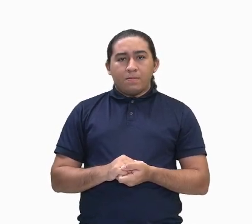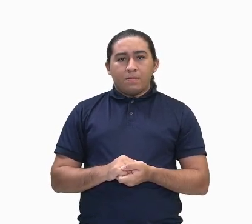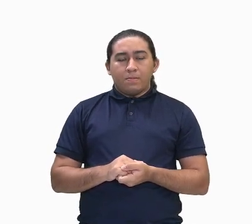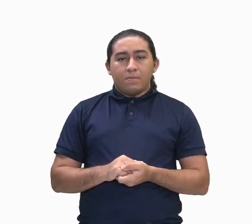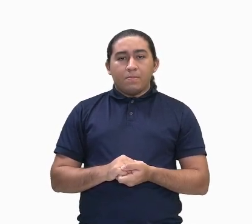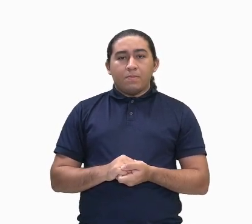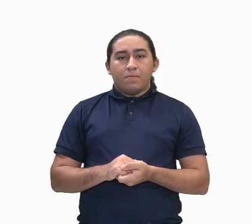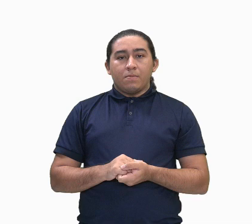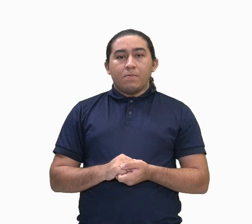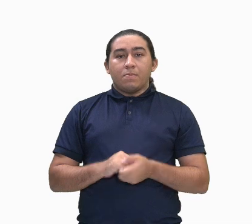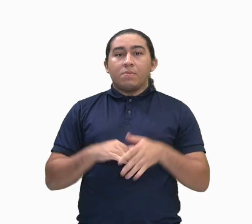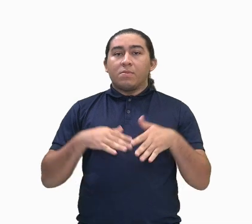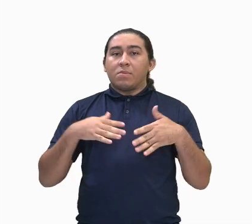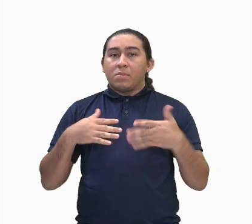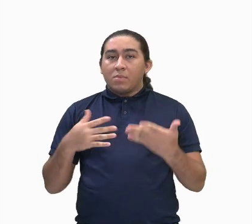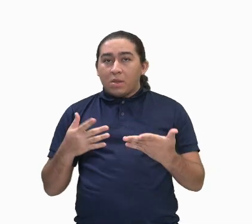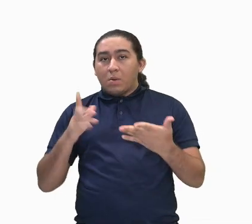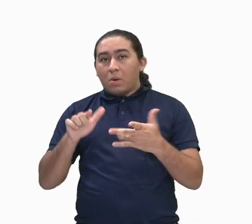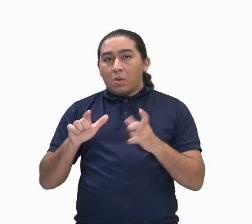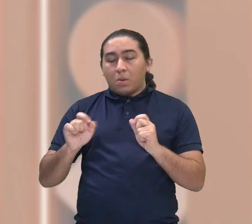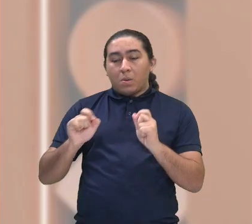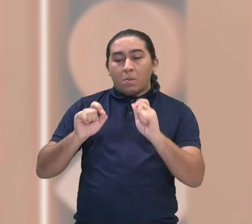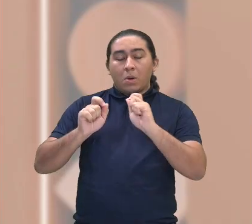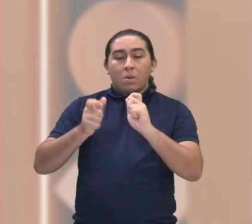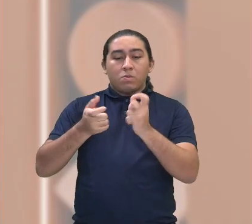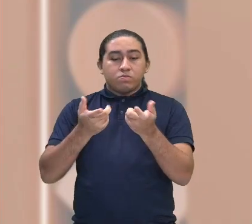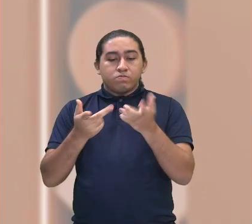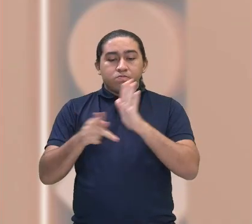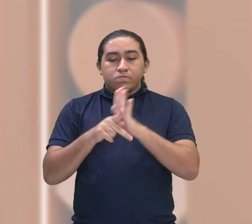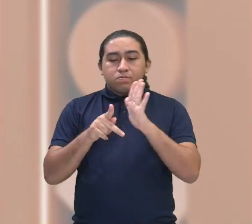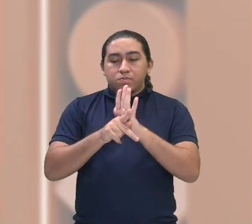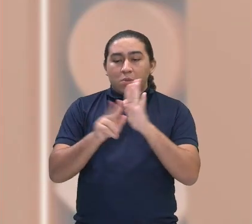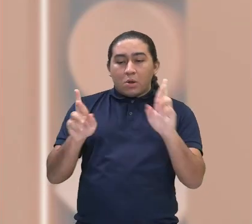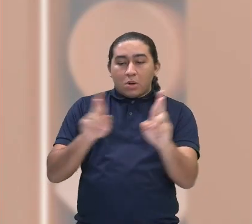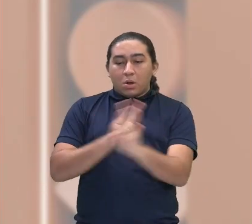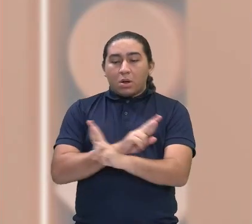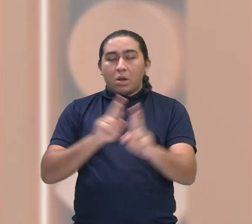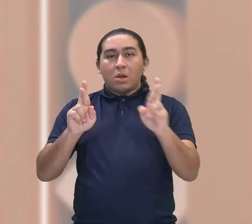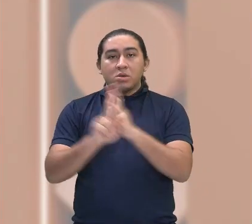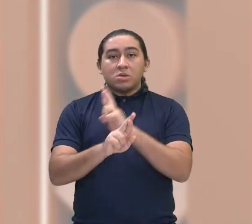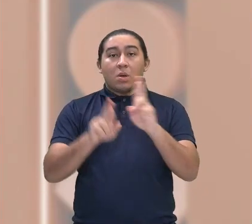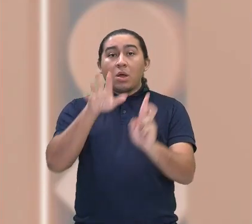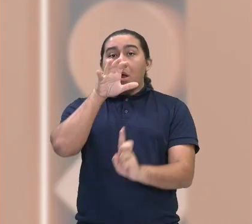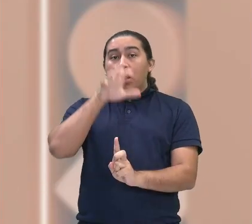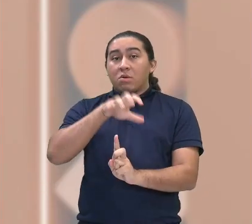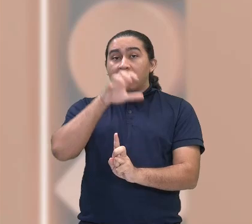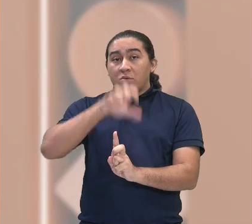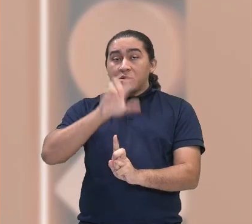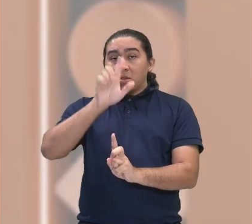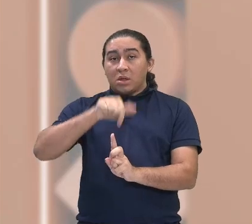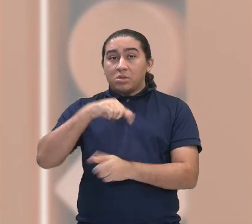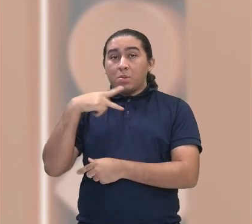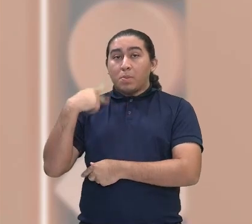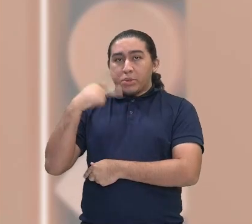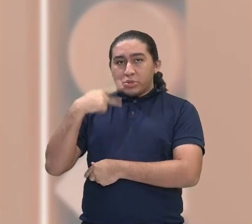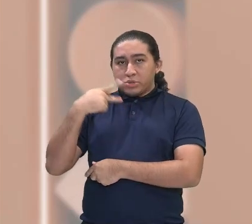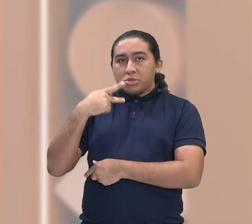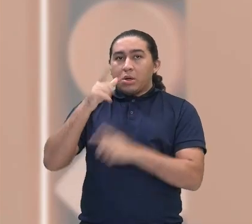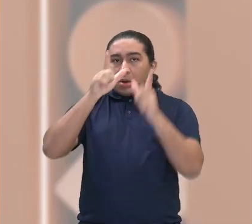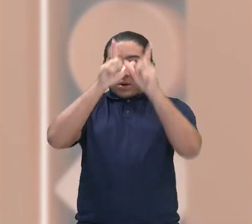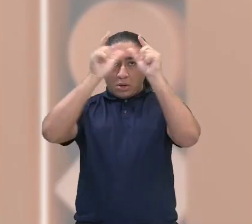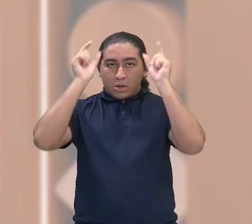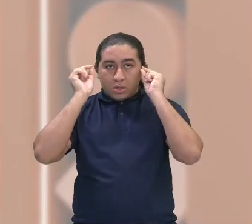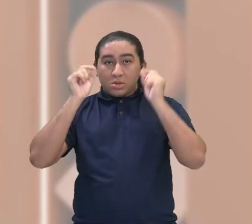mesmo sentido, né, de modelar e moldar, estão relacionados às influências que essa política grega vai